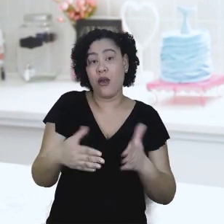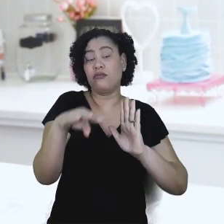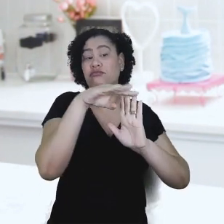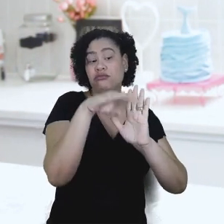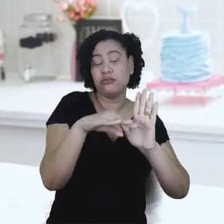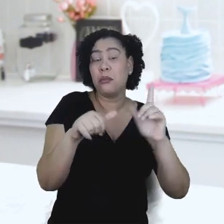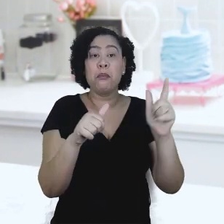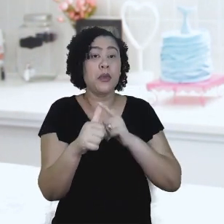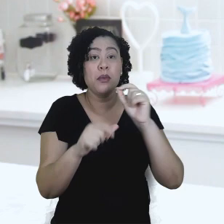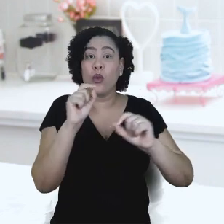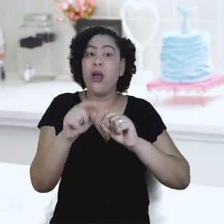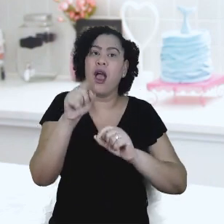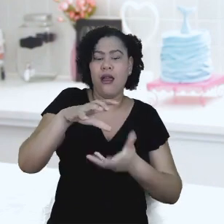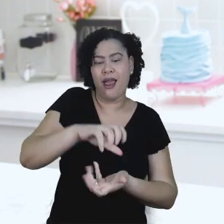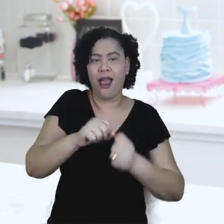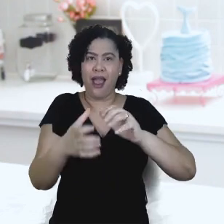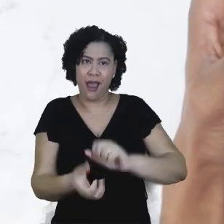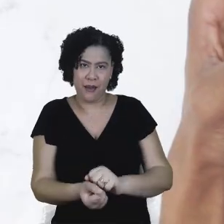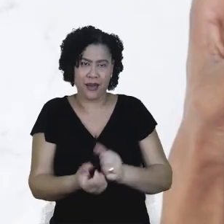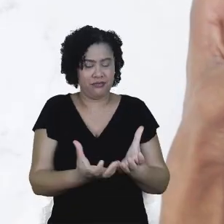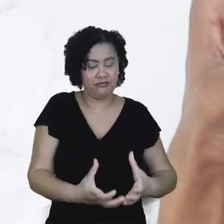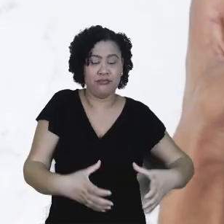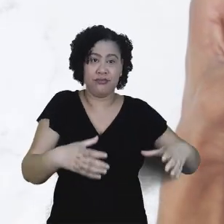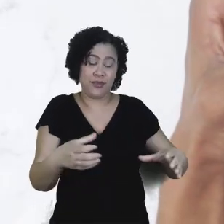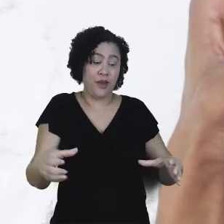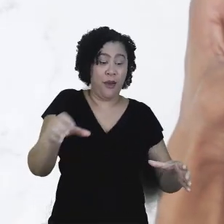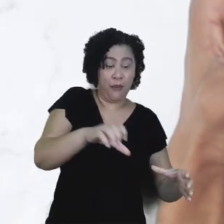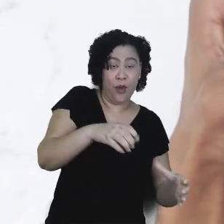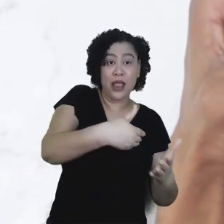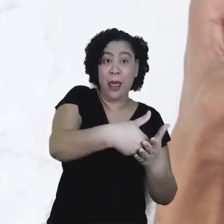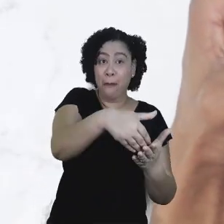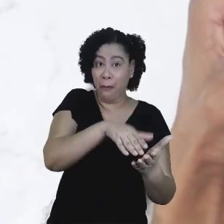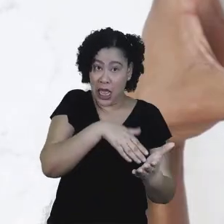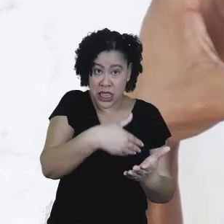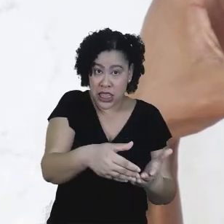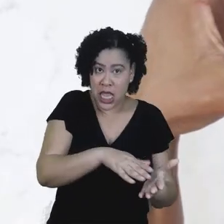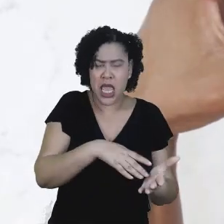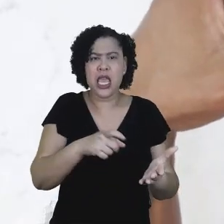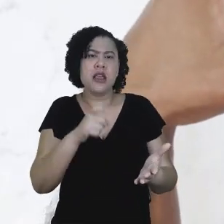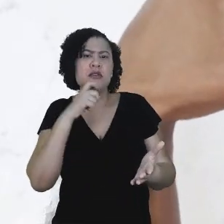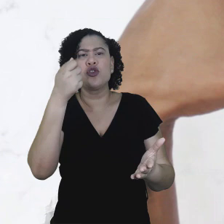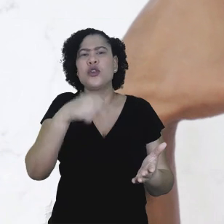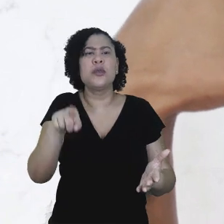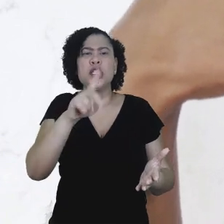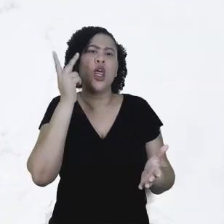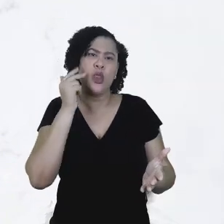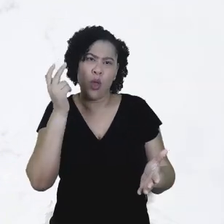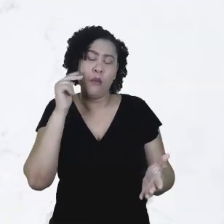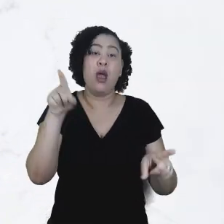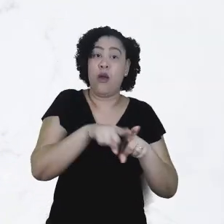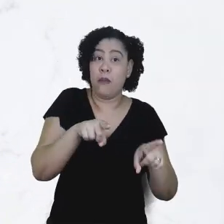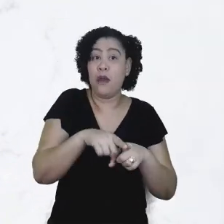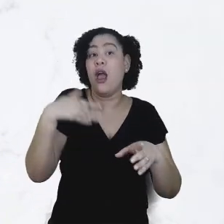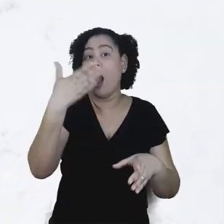a massa. Primeiro colocamos em um bowl na batedeira a nossa manteiga em temperatura ambiente e o açúcar. Batemos até virar